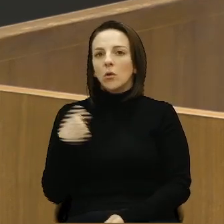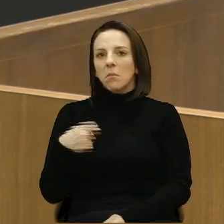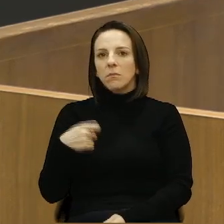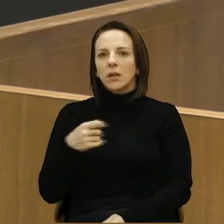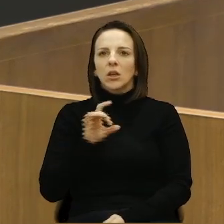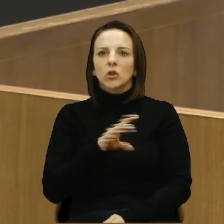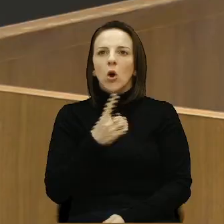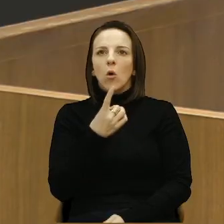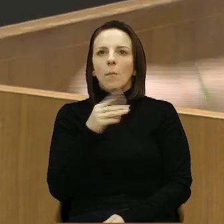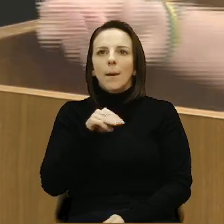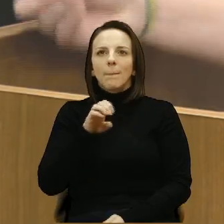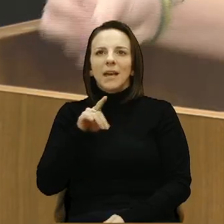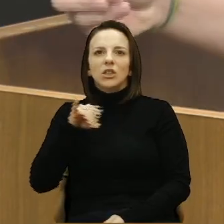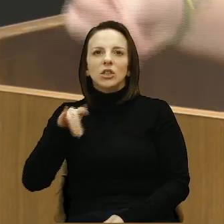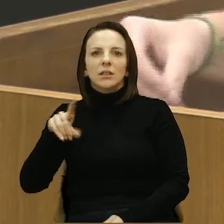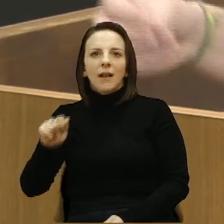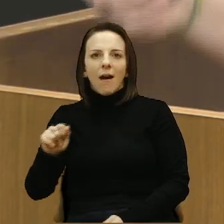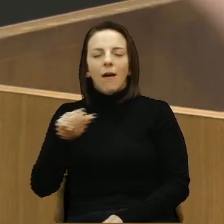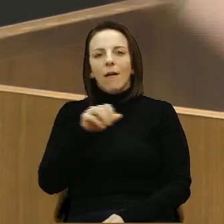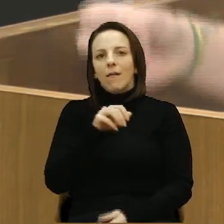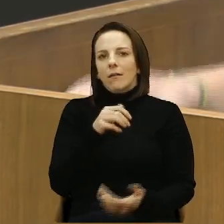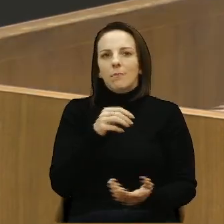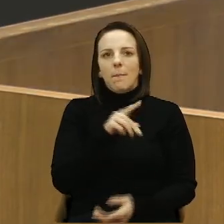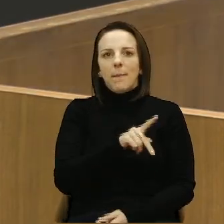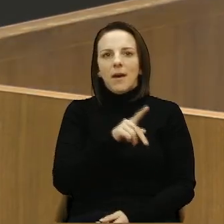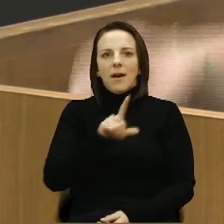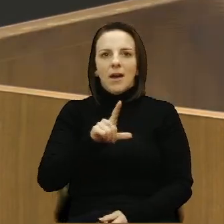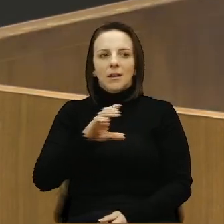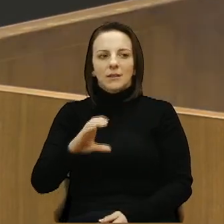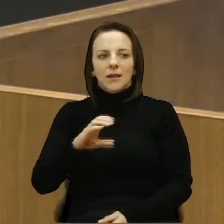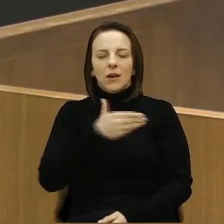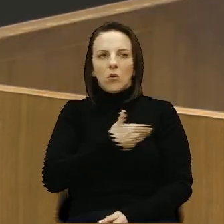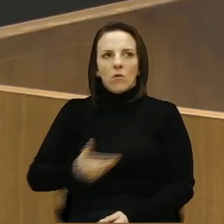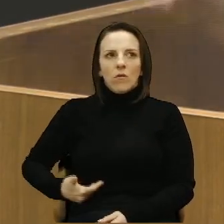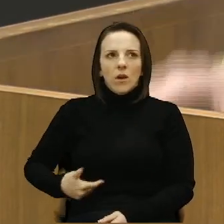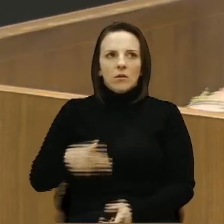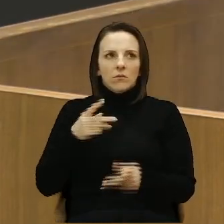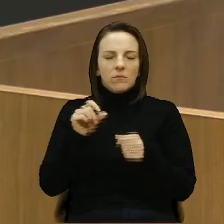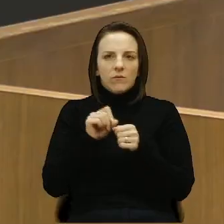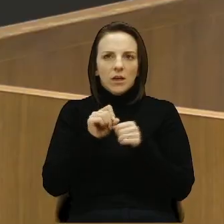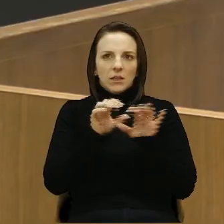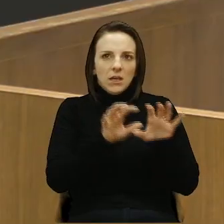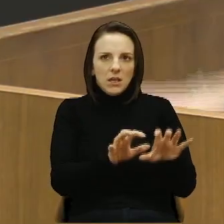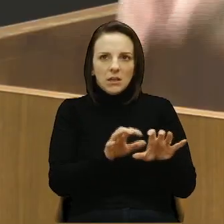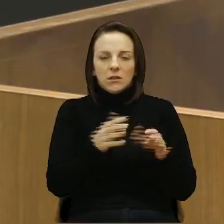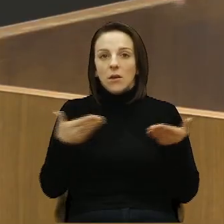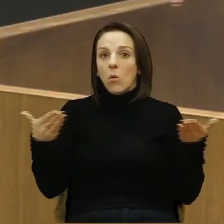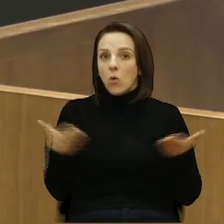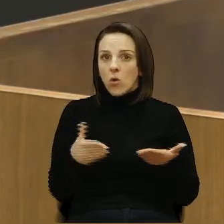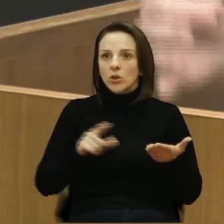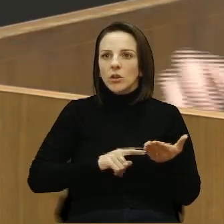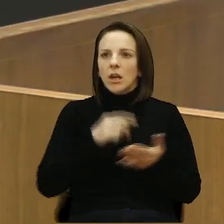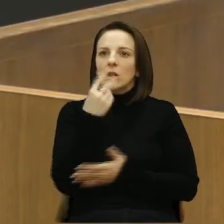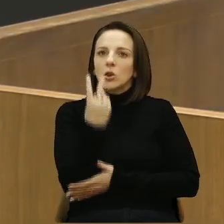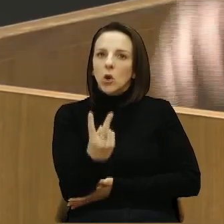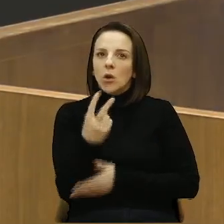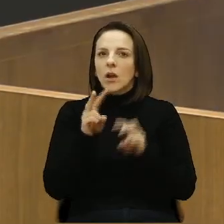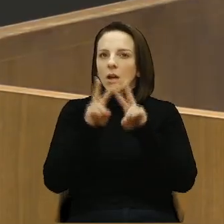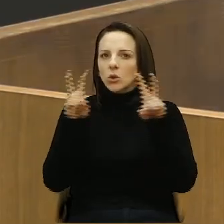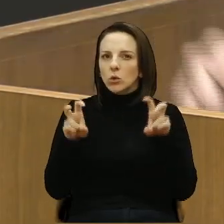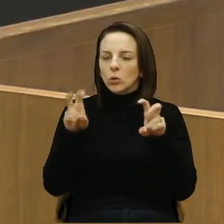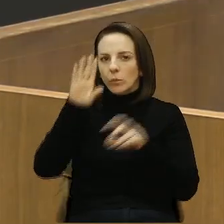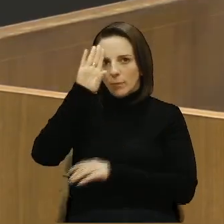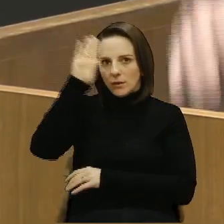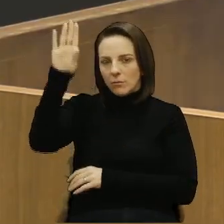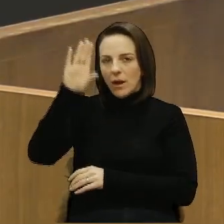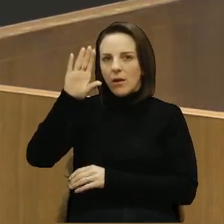municipal para fazer isso. Então, hoje, como eu falei antes, tem 2 assuntos que são centrais na nossa cidade, que são motivos de crise, que é a questão